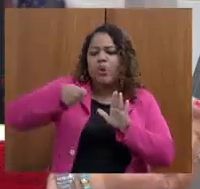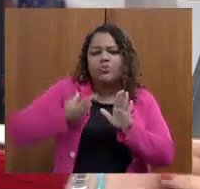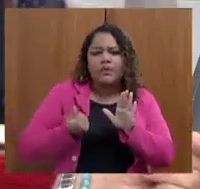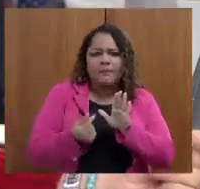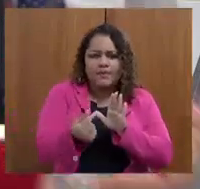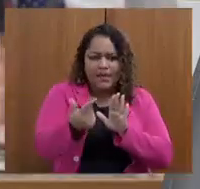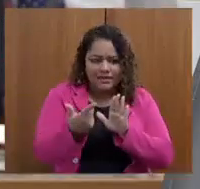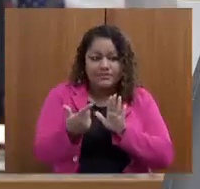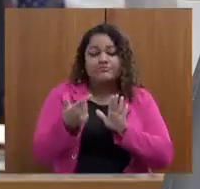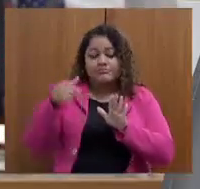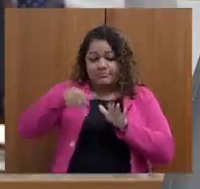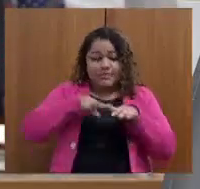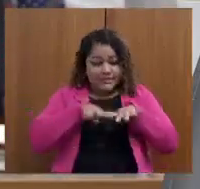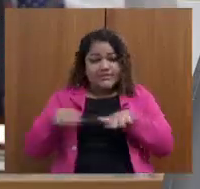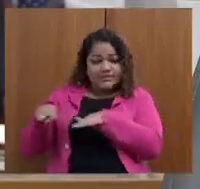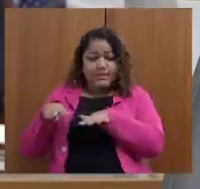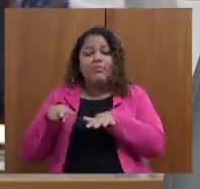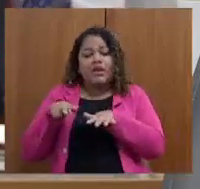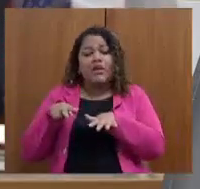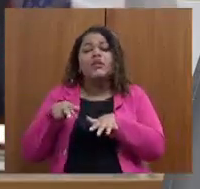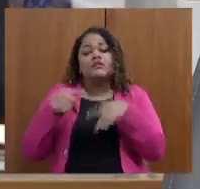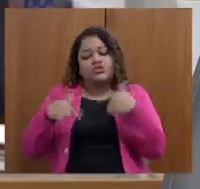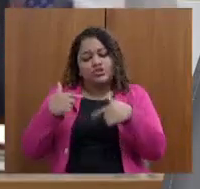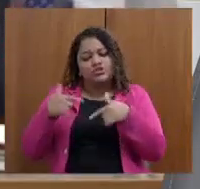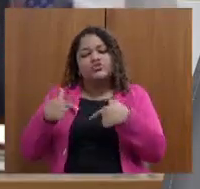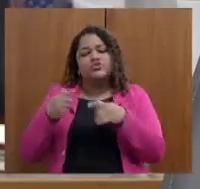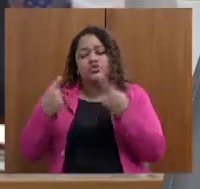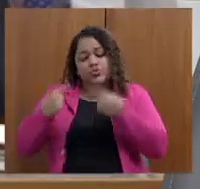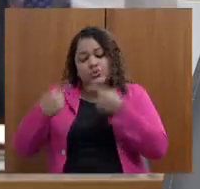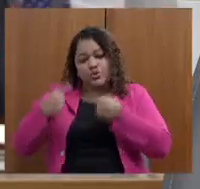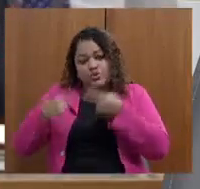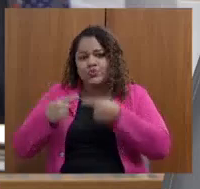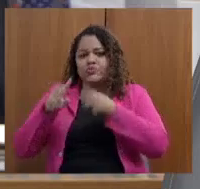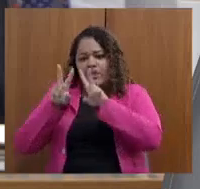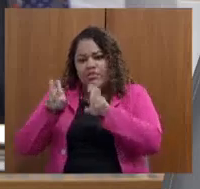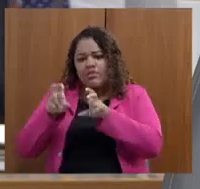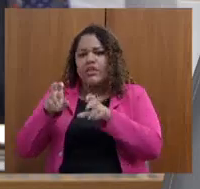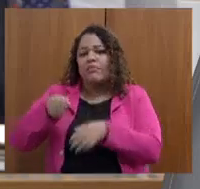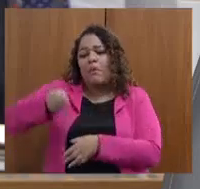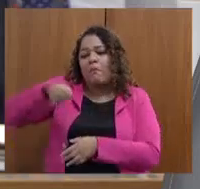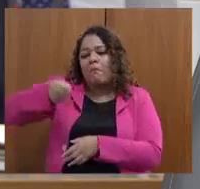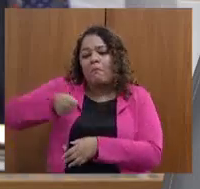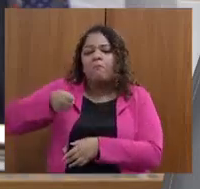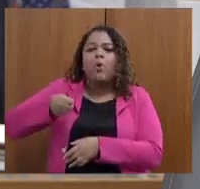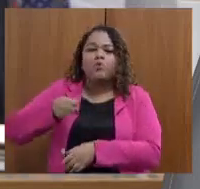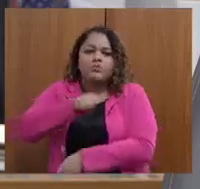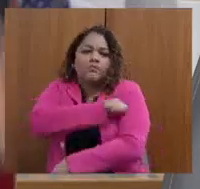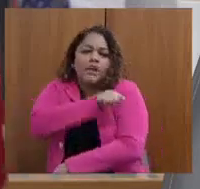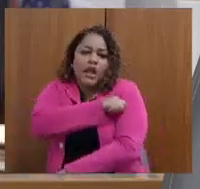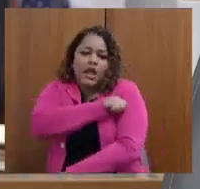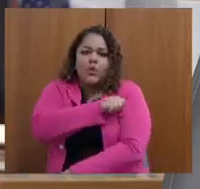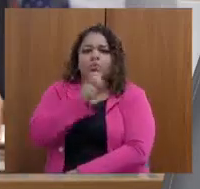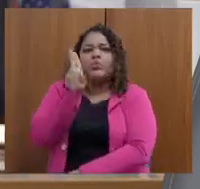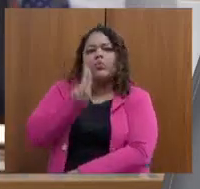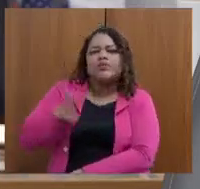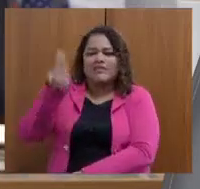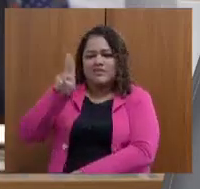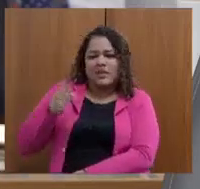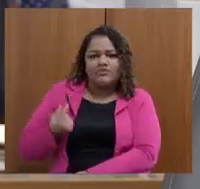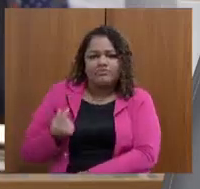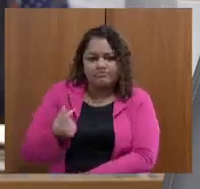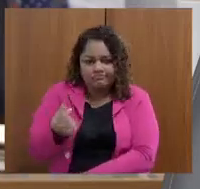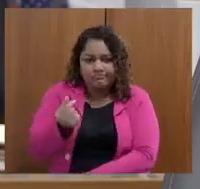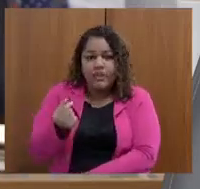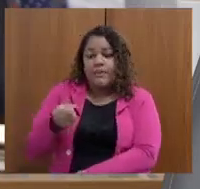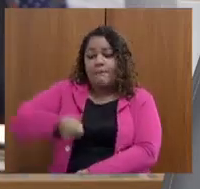essa semana na comissão de educação bolsa permanência para os nossos estudantes universitários mas nós sabemos que bolsa